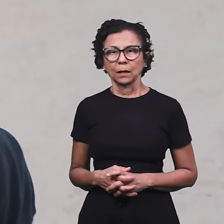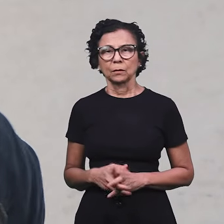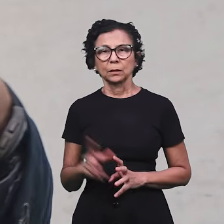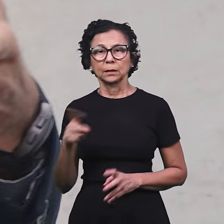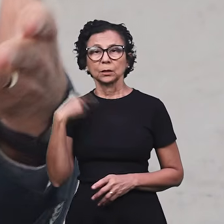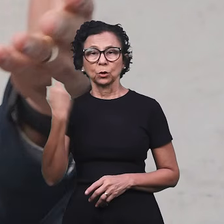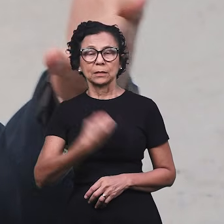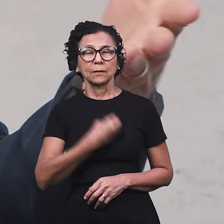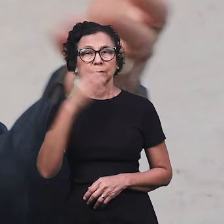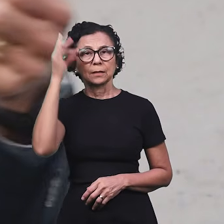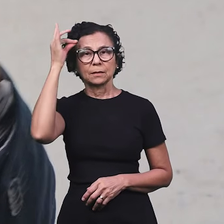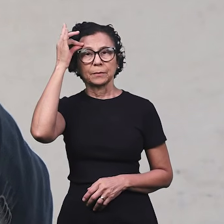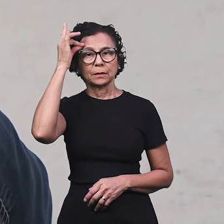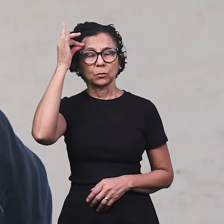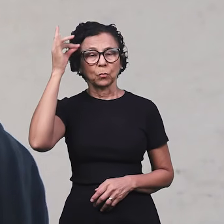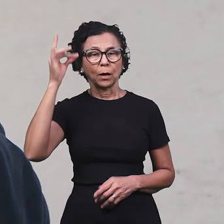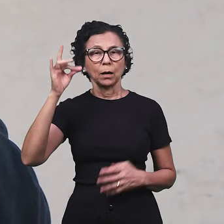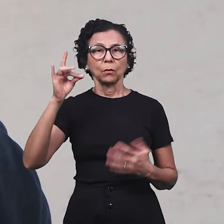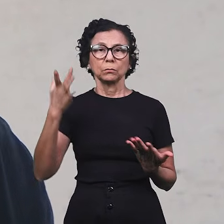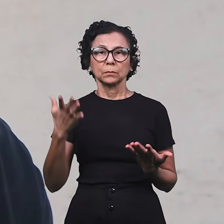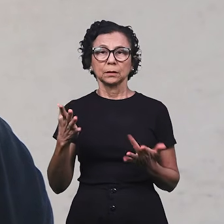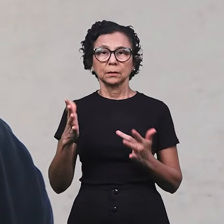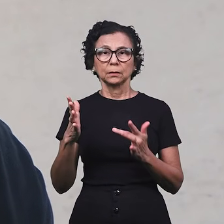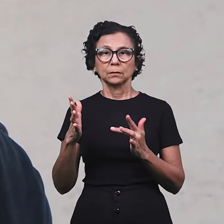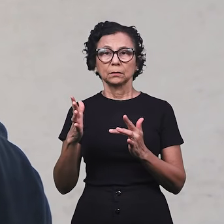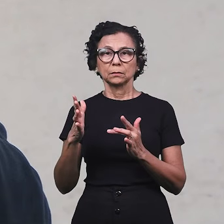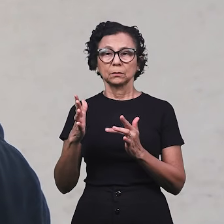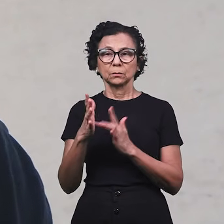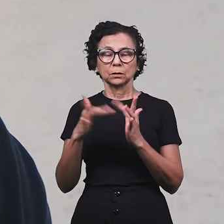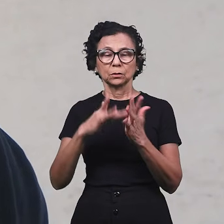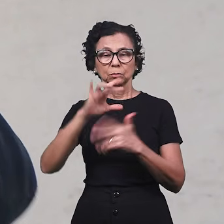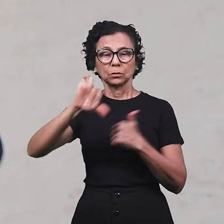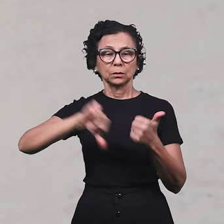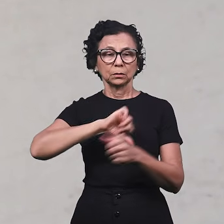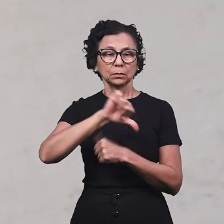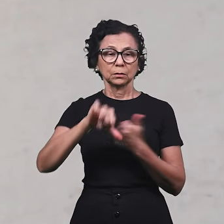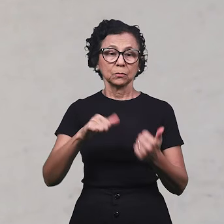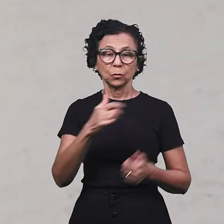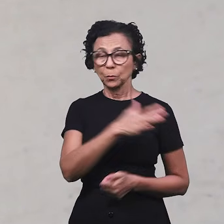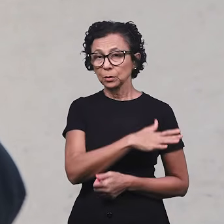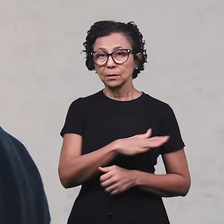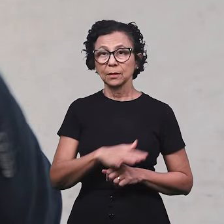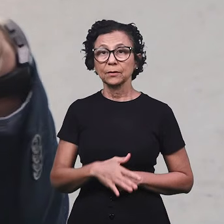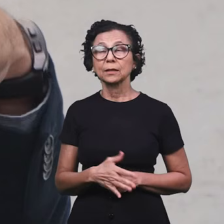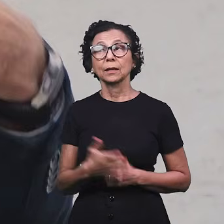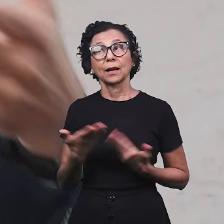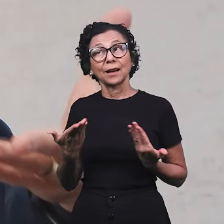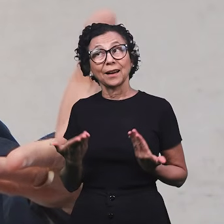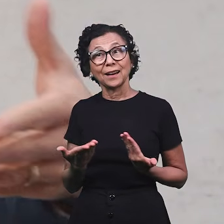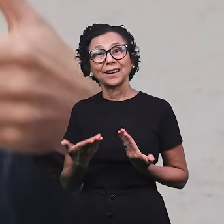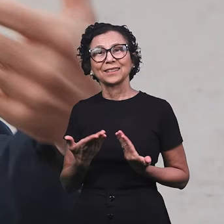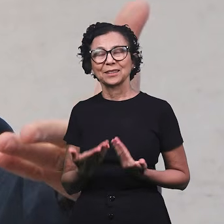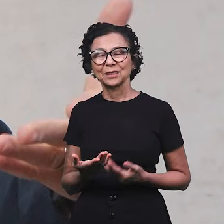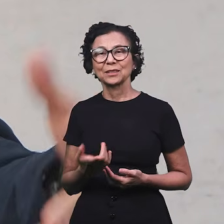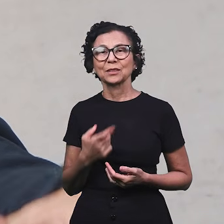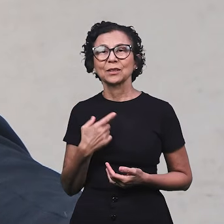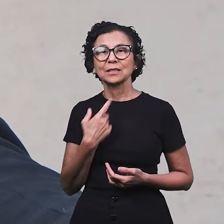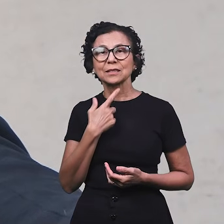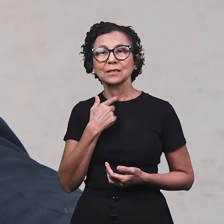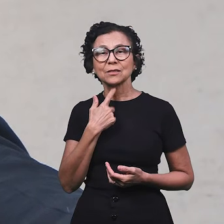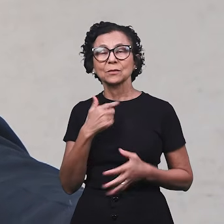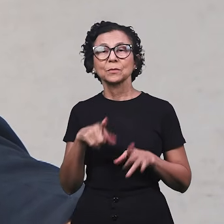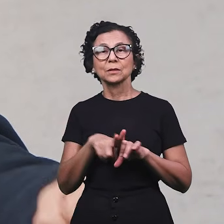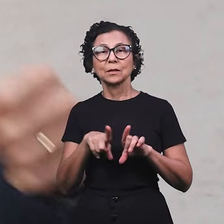história, a nossa vida. E quando nós vemos que ela muda a nossa vida, nós queremos também que ela mude a nossa família, a nossa casa, as